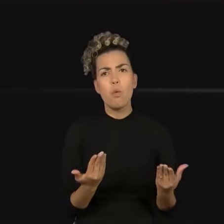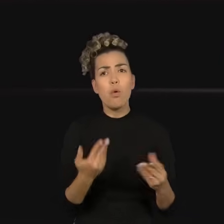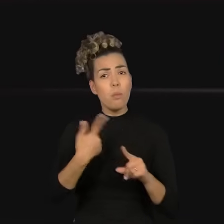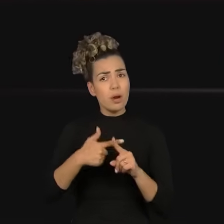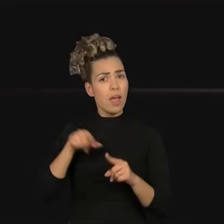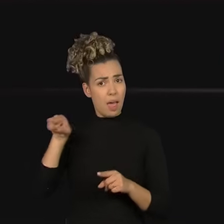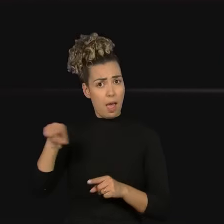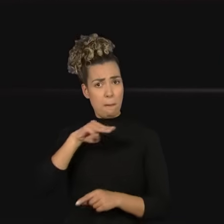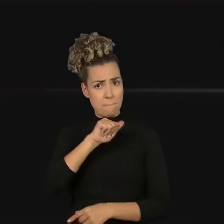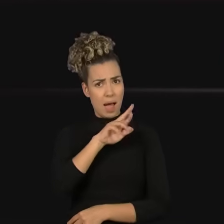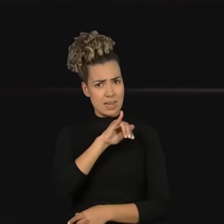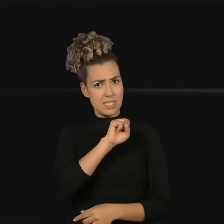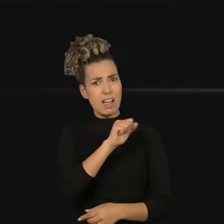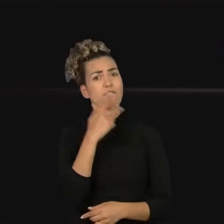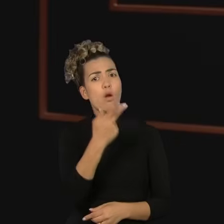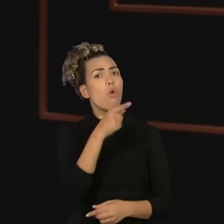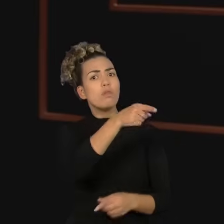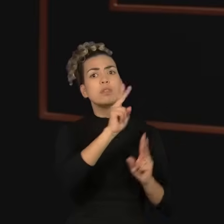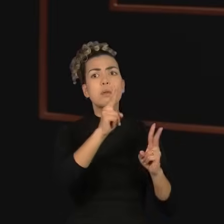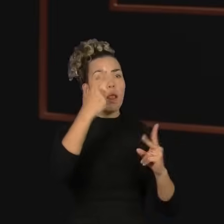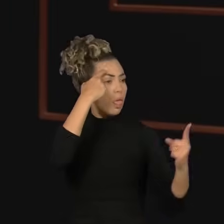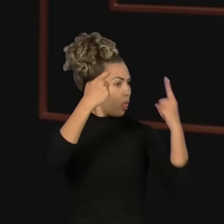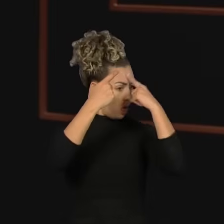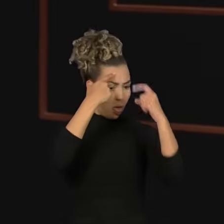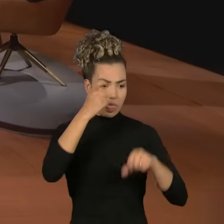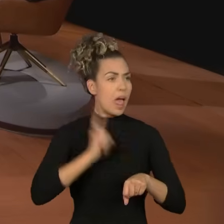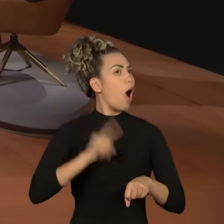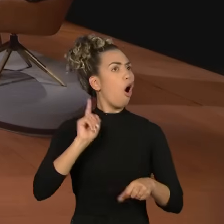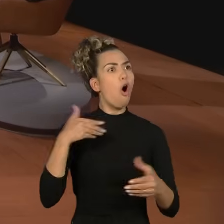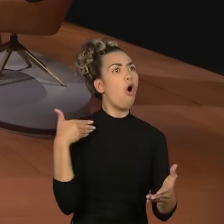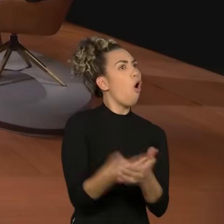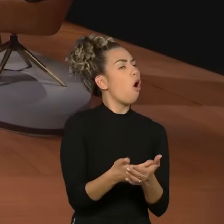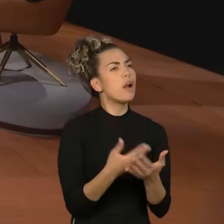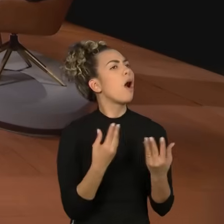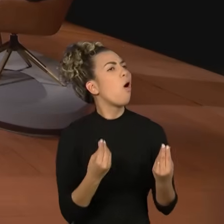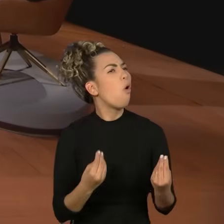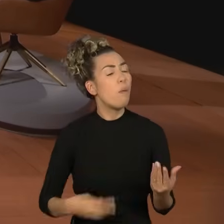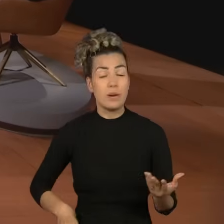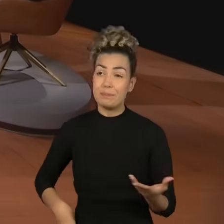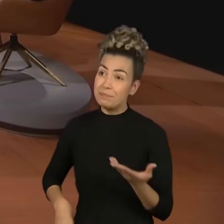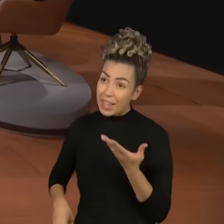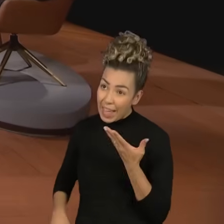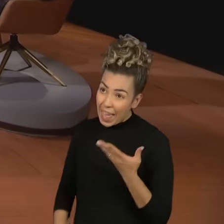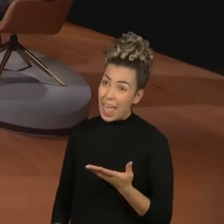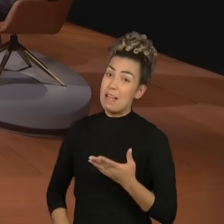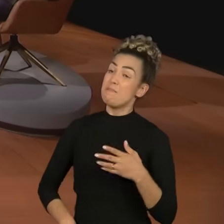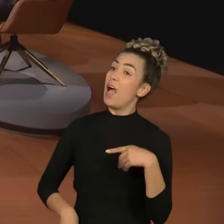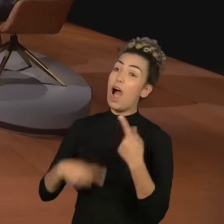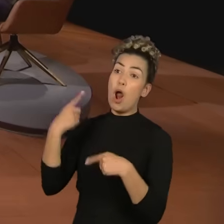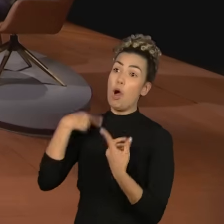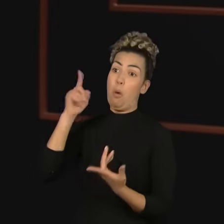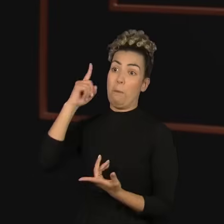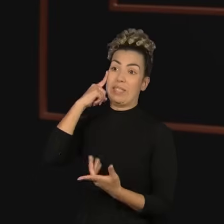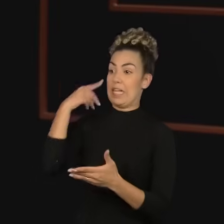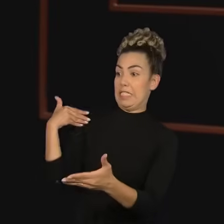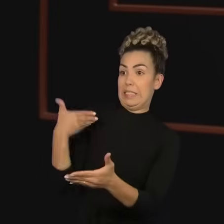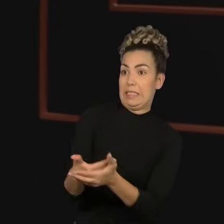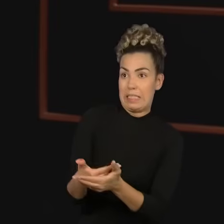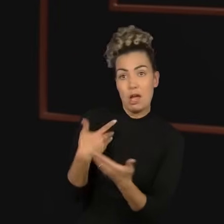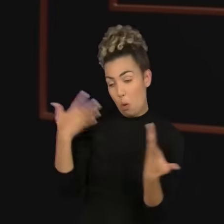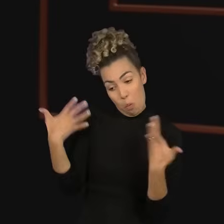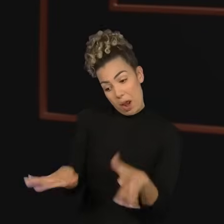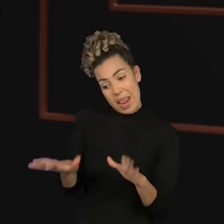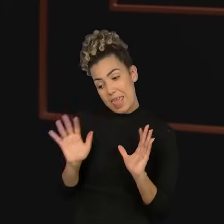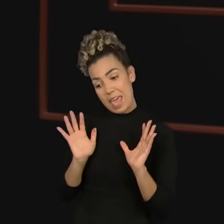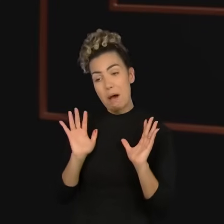muito improviso, né, ali? Sim. Então, não era para ser, sabe? Mas eu não reclamo, porque,